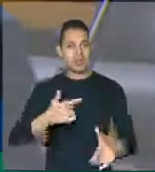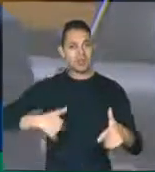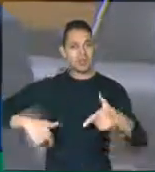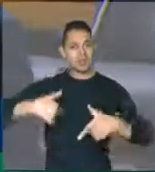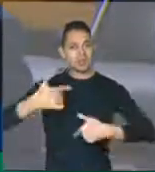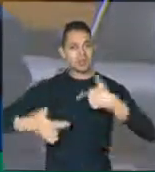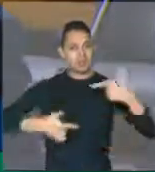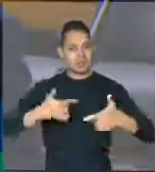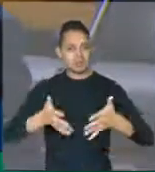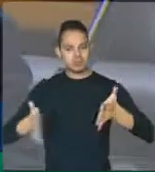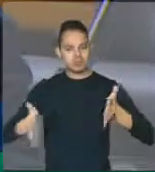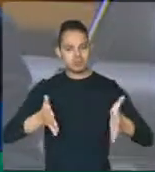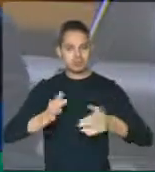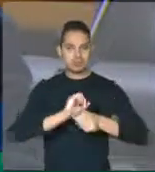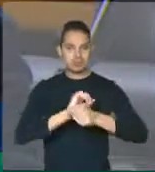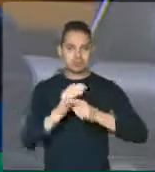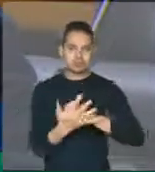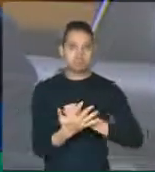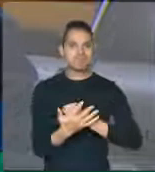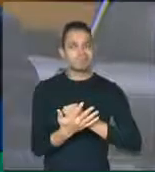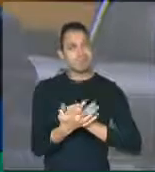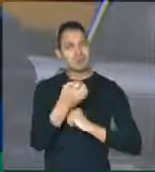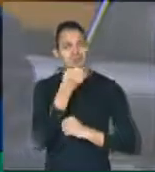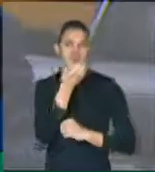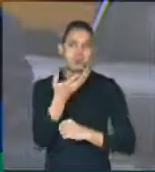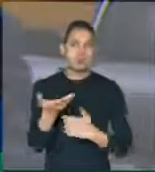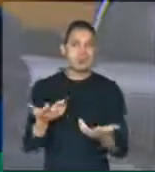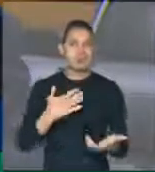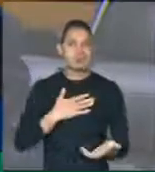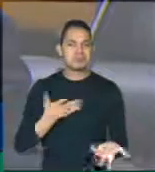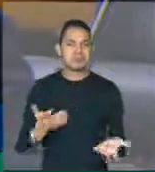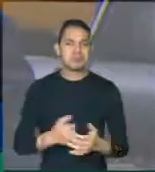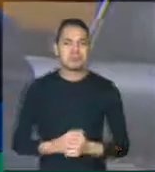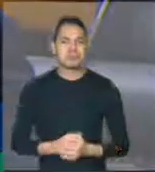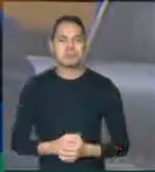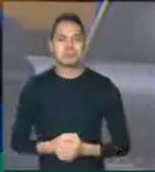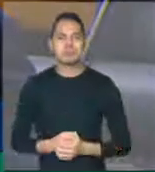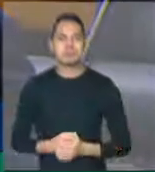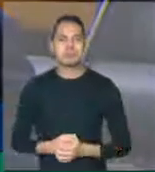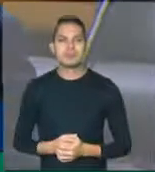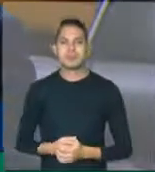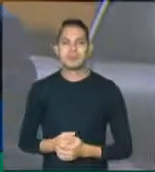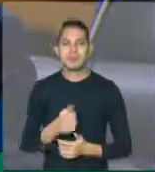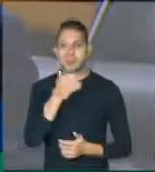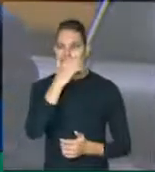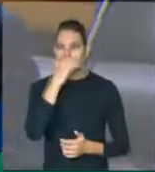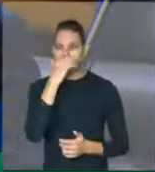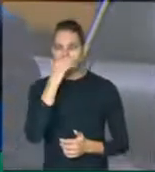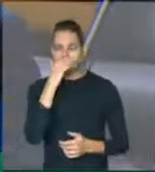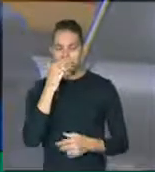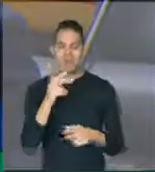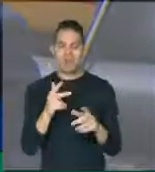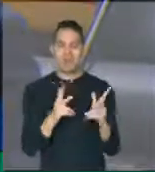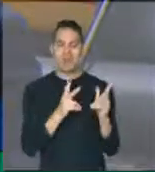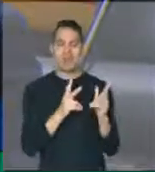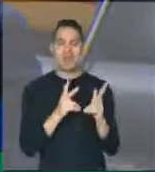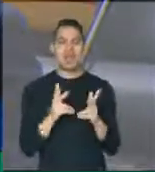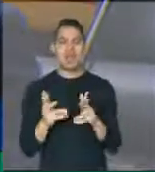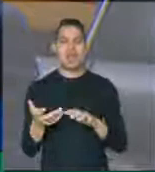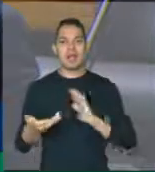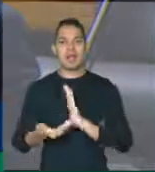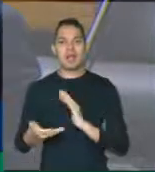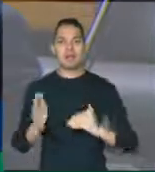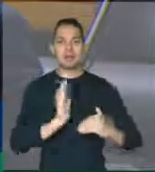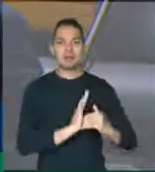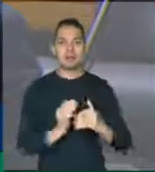dessa pandemia, o que eu acho muito nobre e salutar, inclusive com a edição de atos conjuntos entre a Câmara